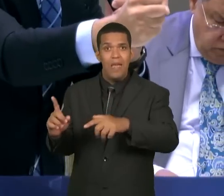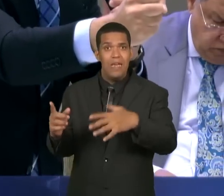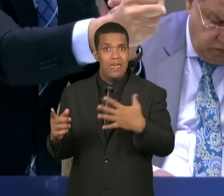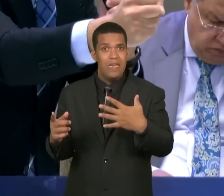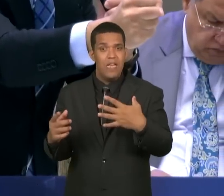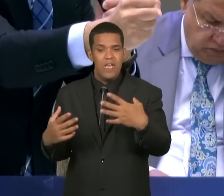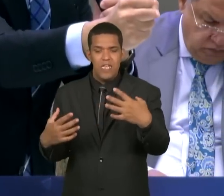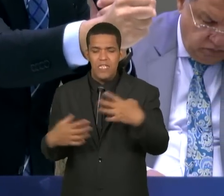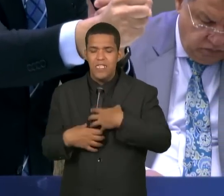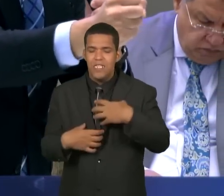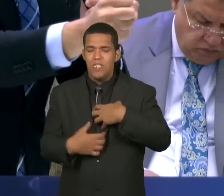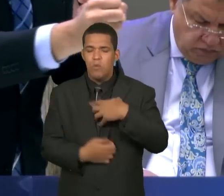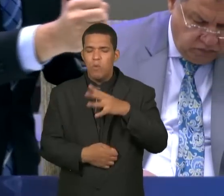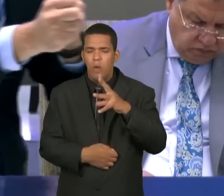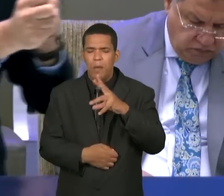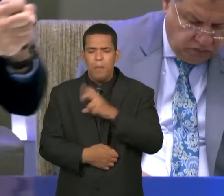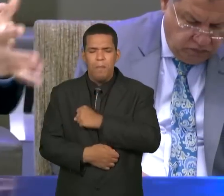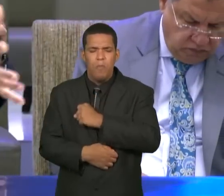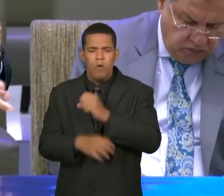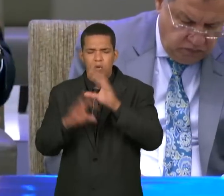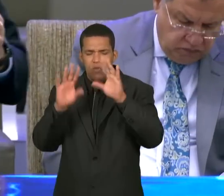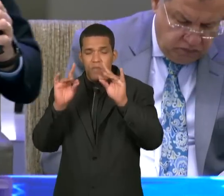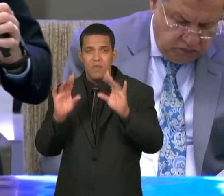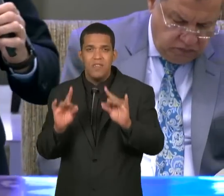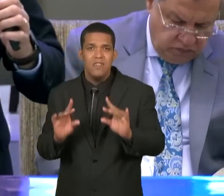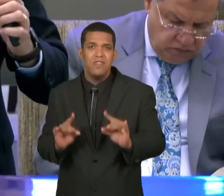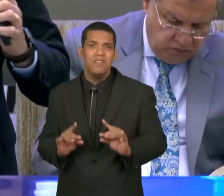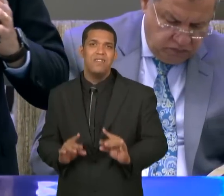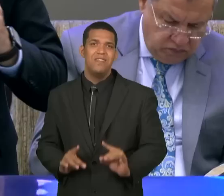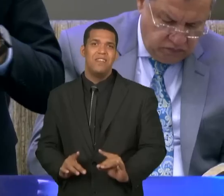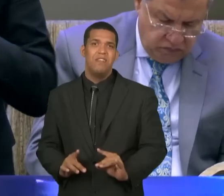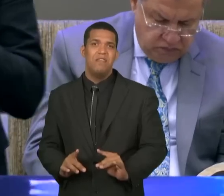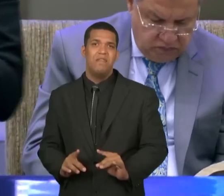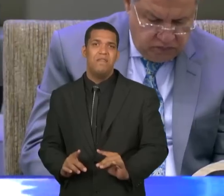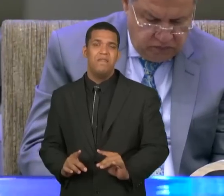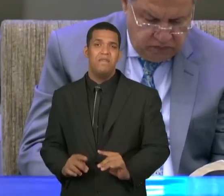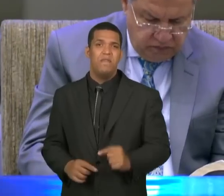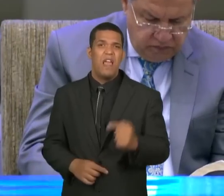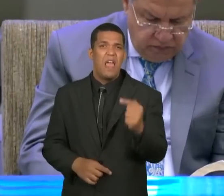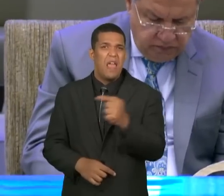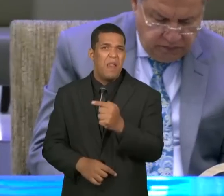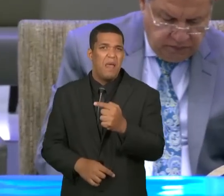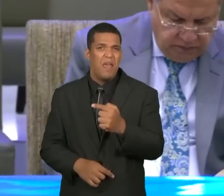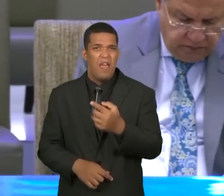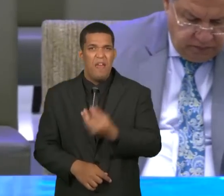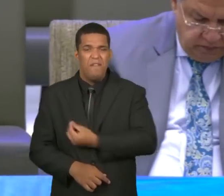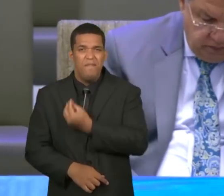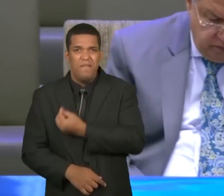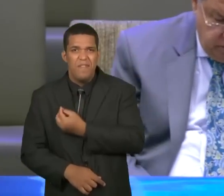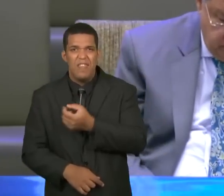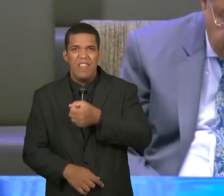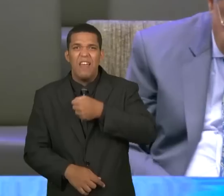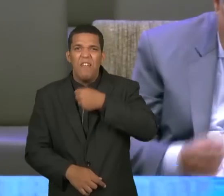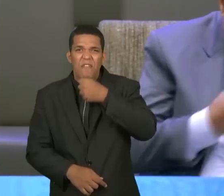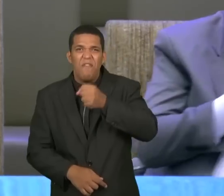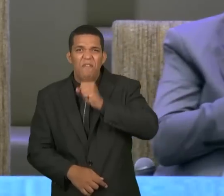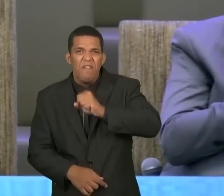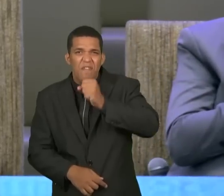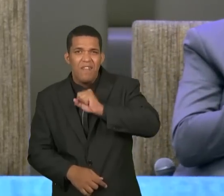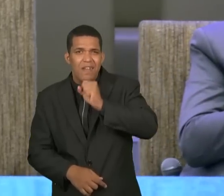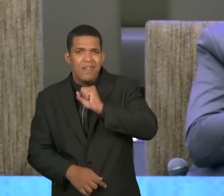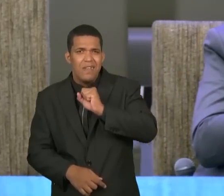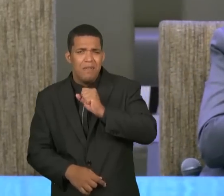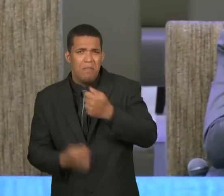Incondicional ela já não precisava mais da vida velha a Bíblia diz que ela deixou